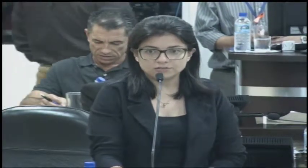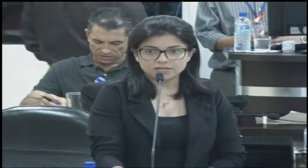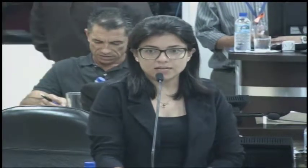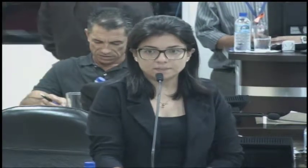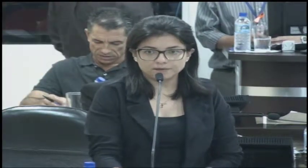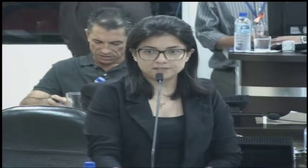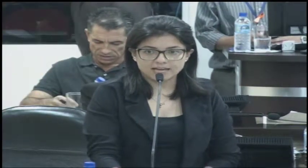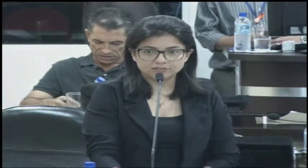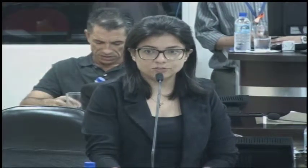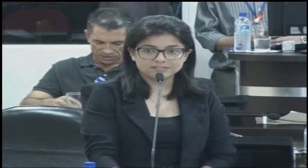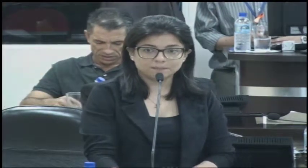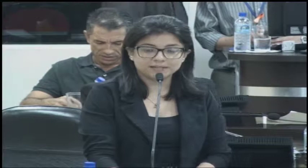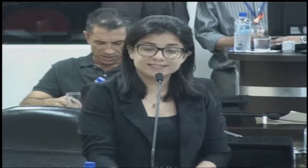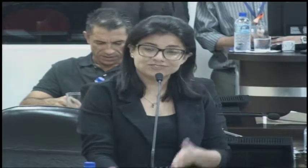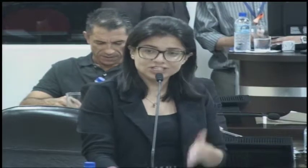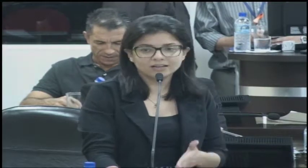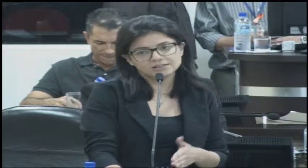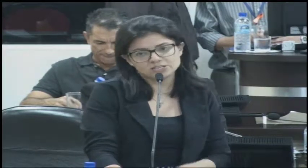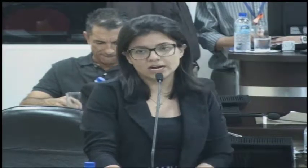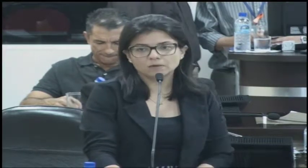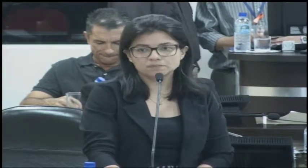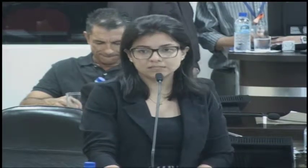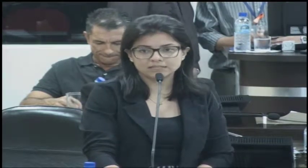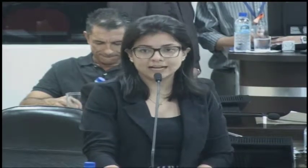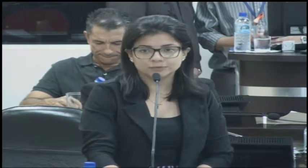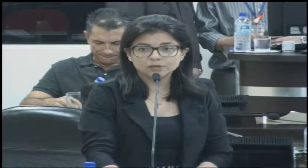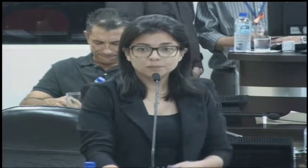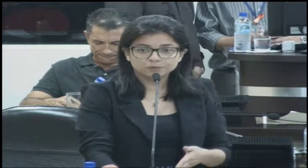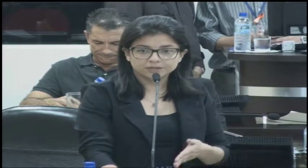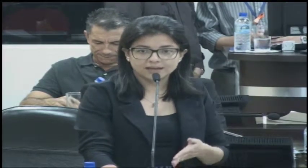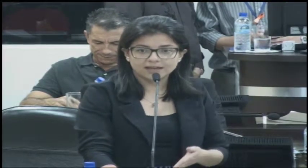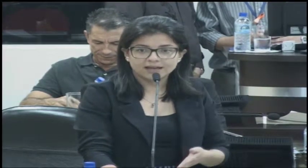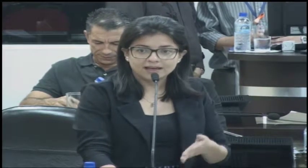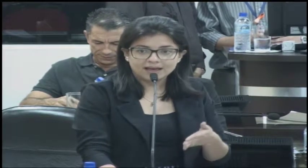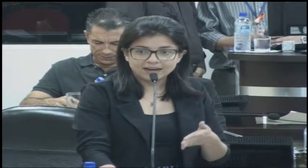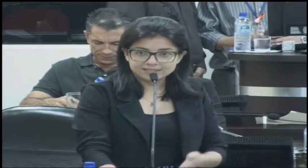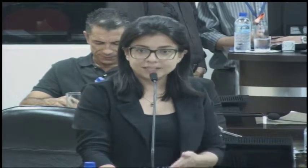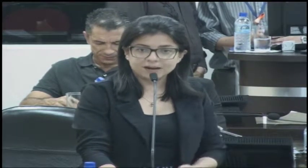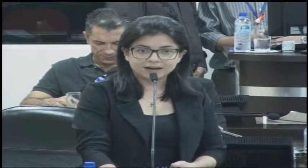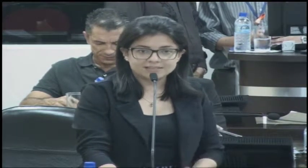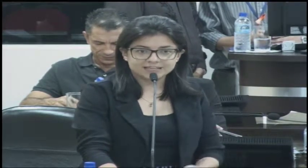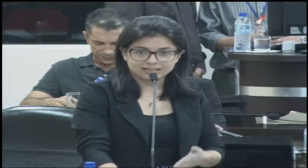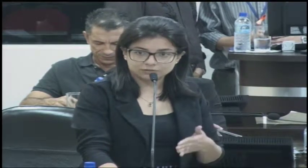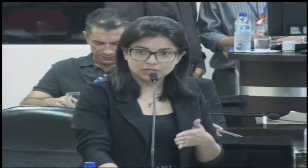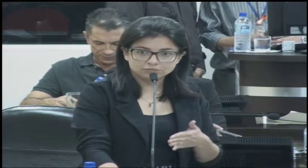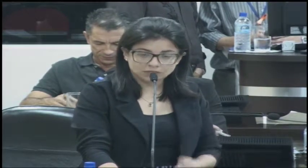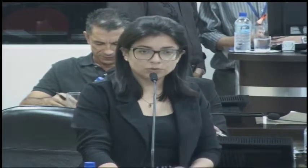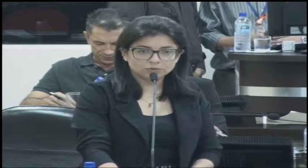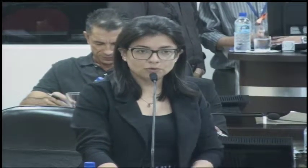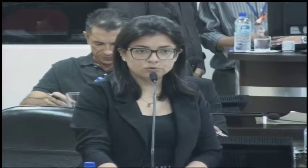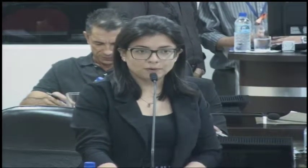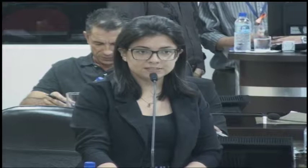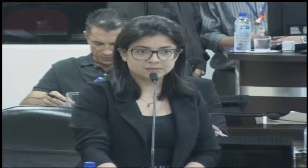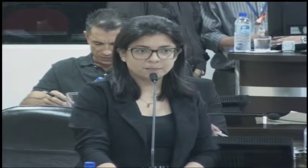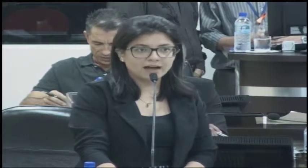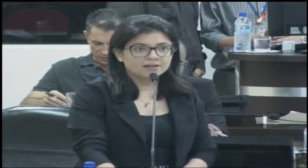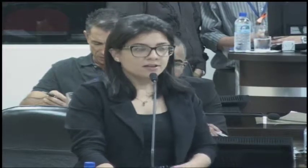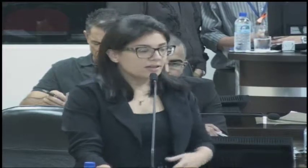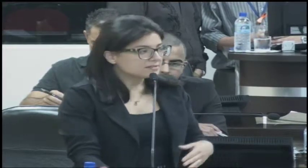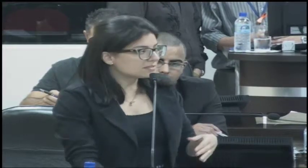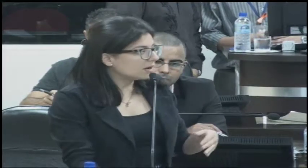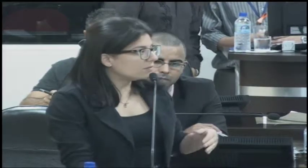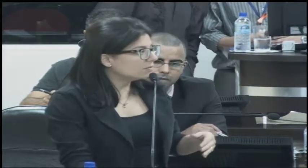me estendi, presidente, mas apenas tinha que deixar consignado, porque, além de ser uma classe daquela que eu tenho tanto orgulho de